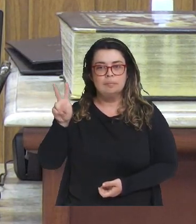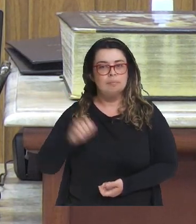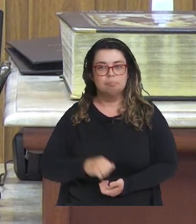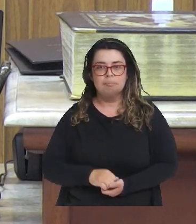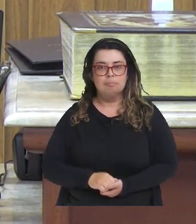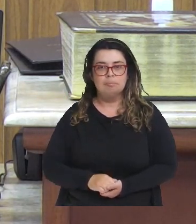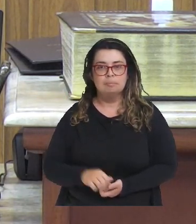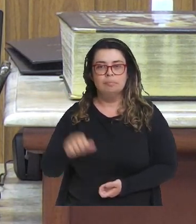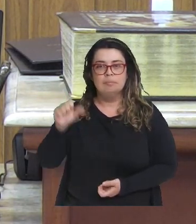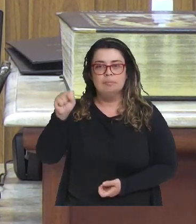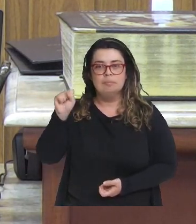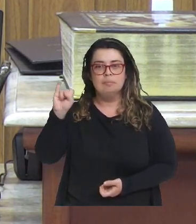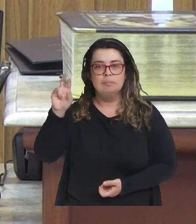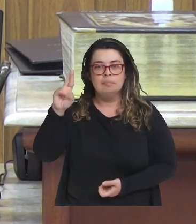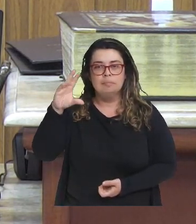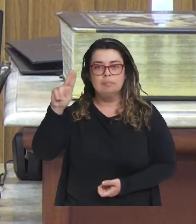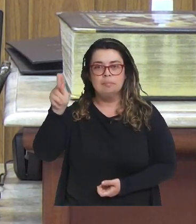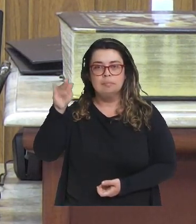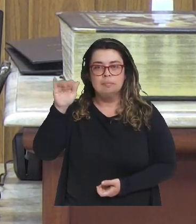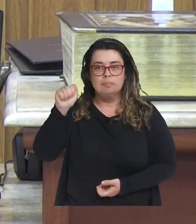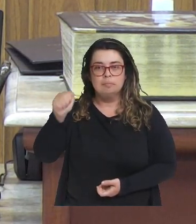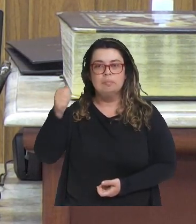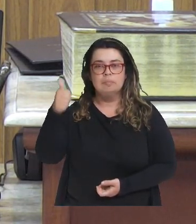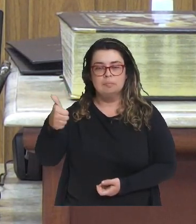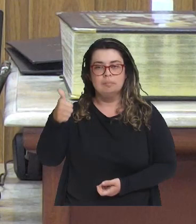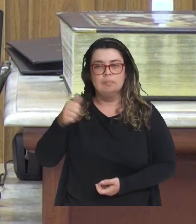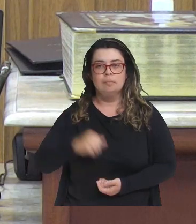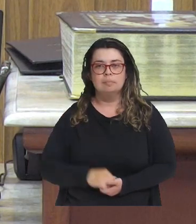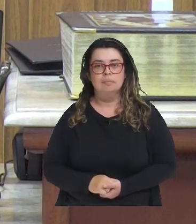Fernando Sirk. Presente.